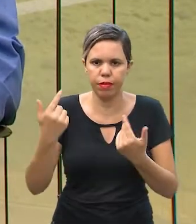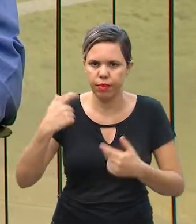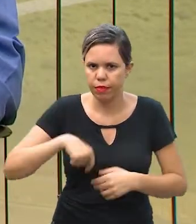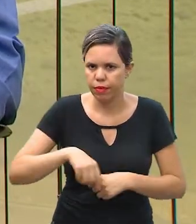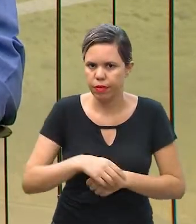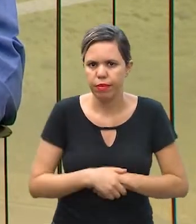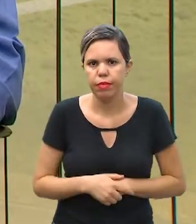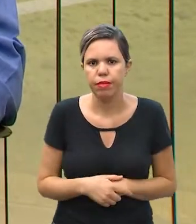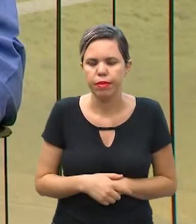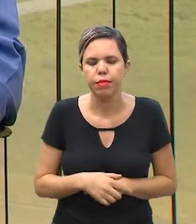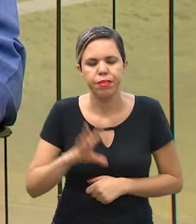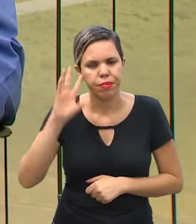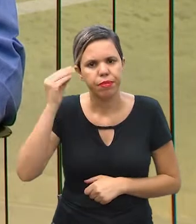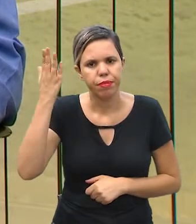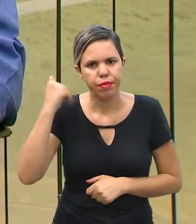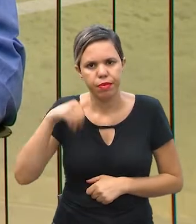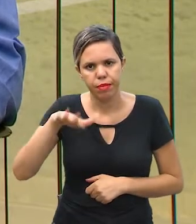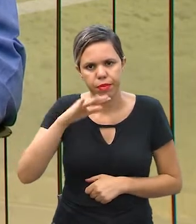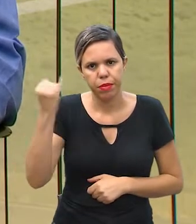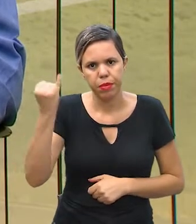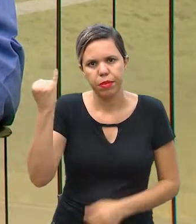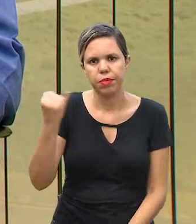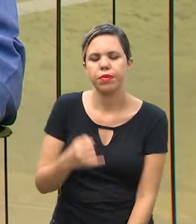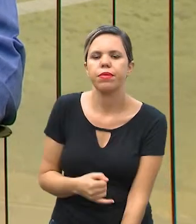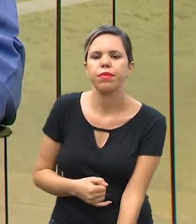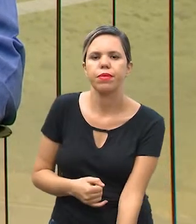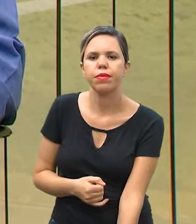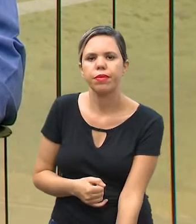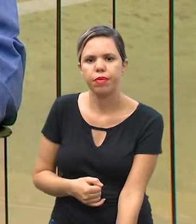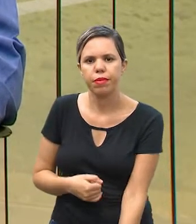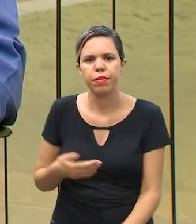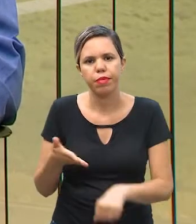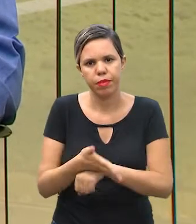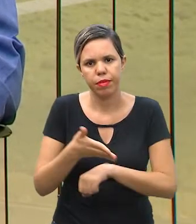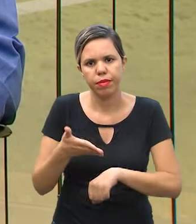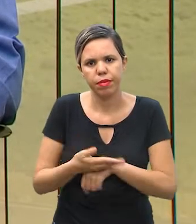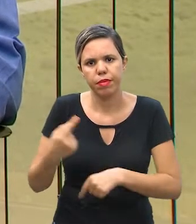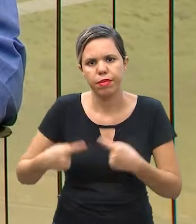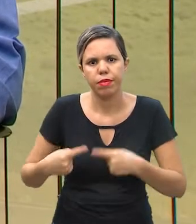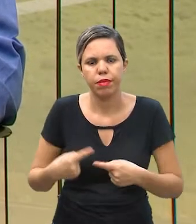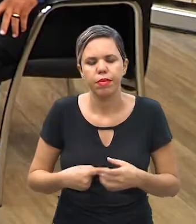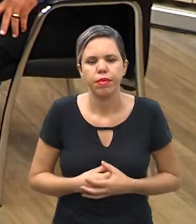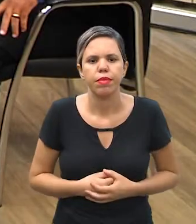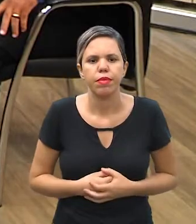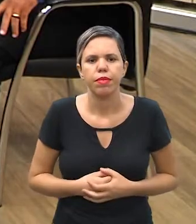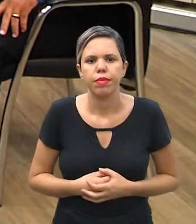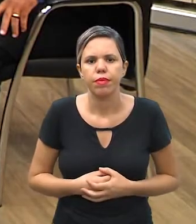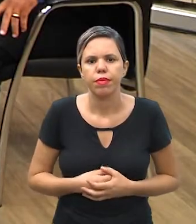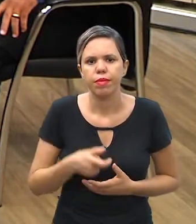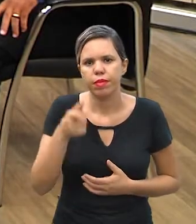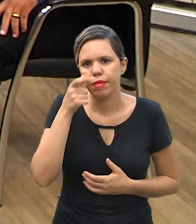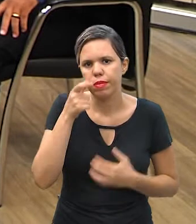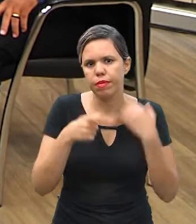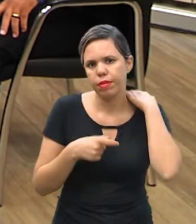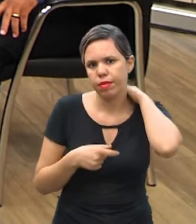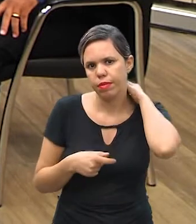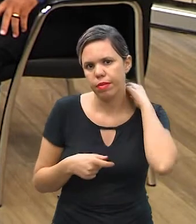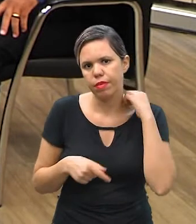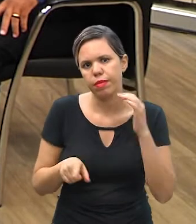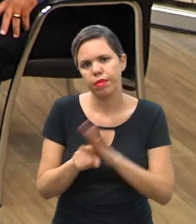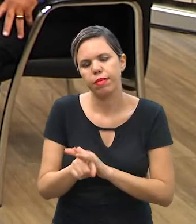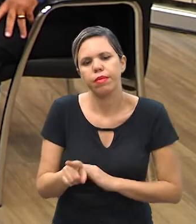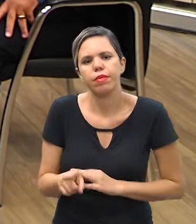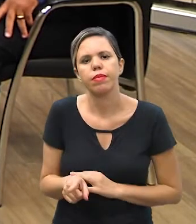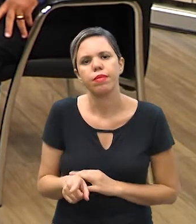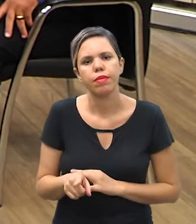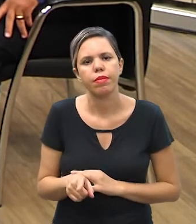eu, mas entendem que é importante a participação política. Cecília, para quem está nos assistindo pode perguntar, mas